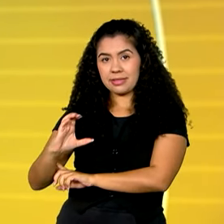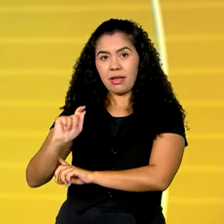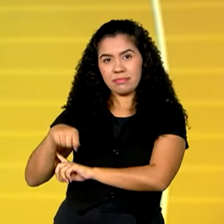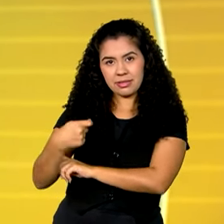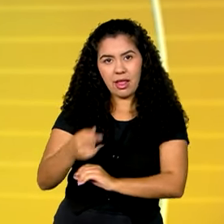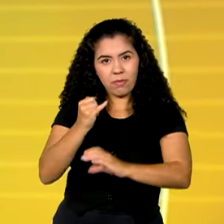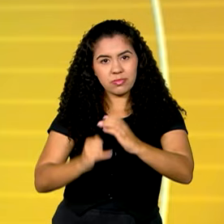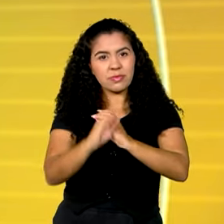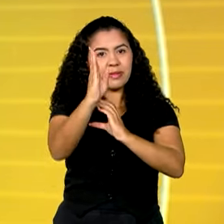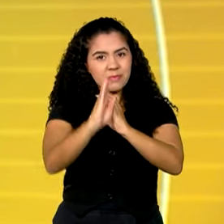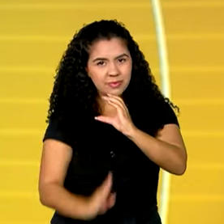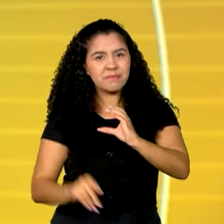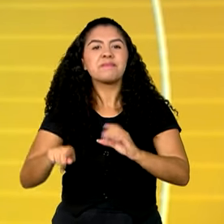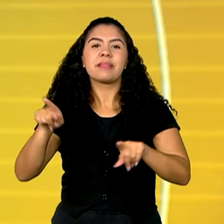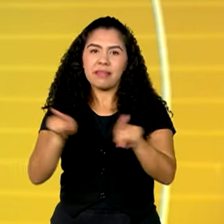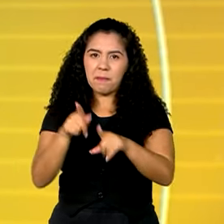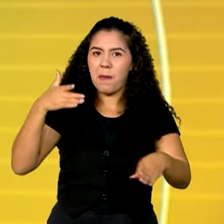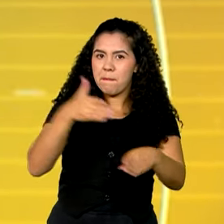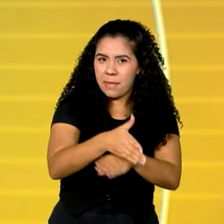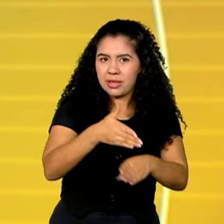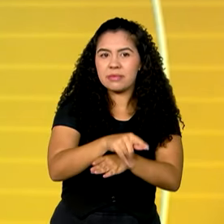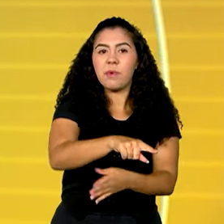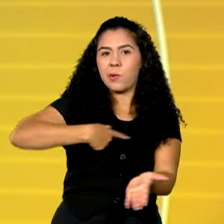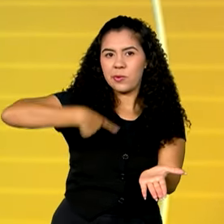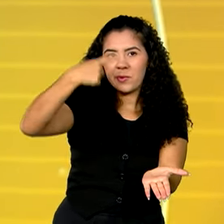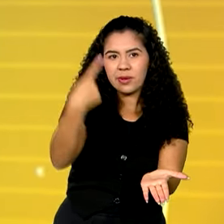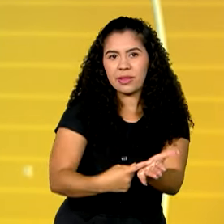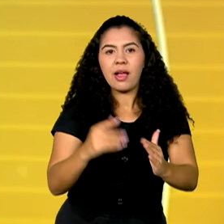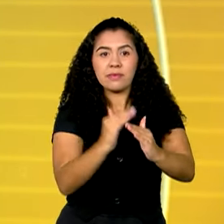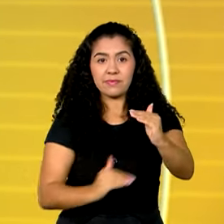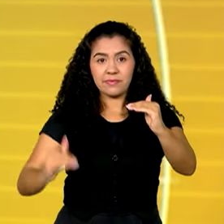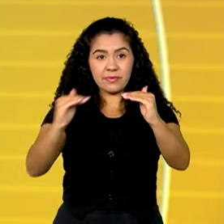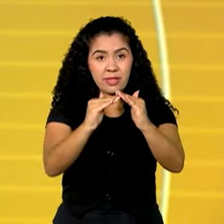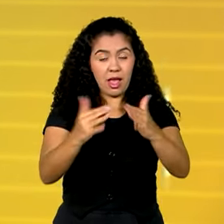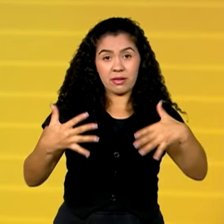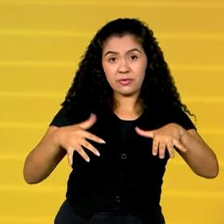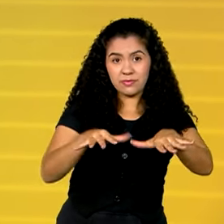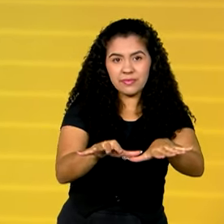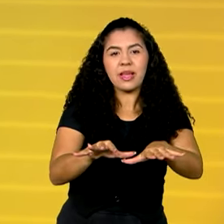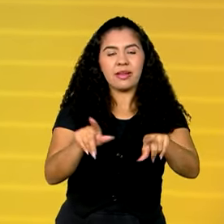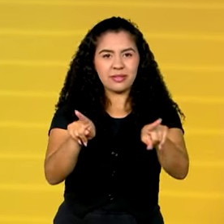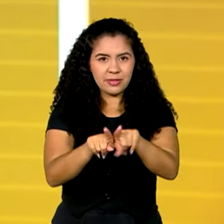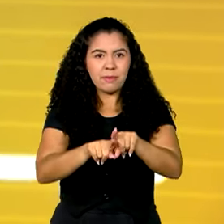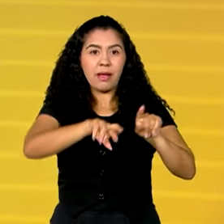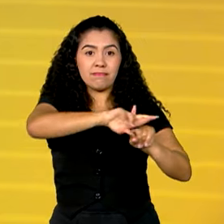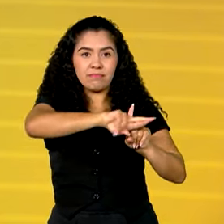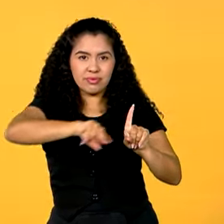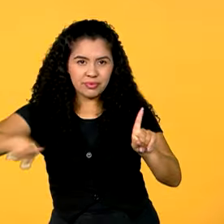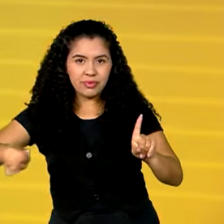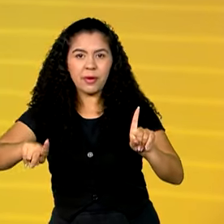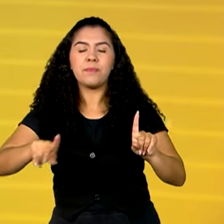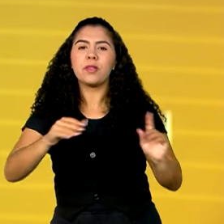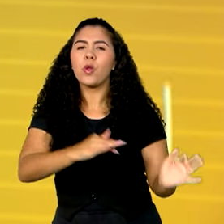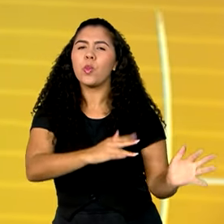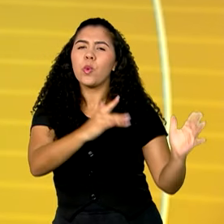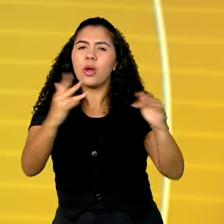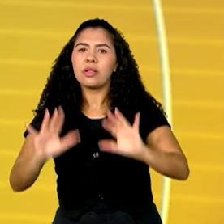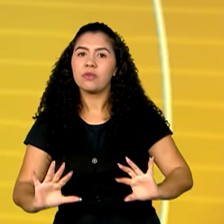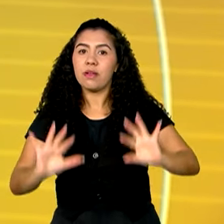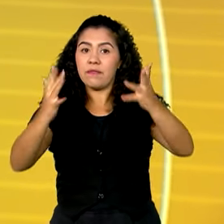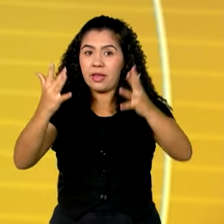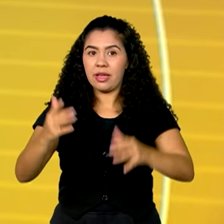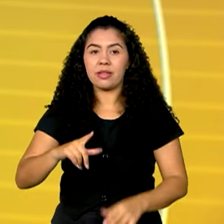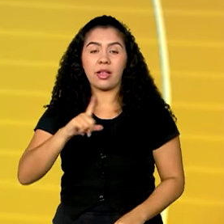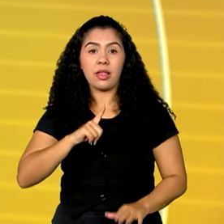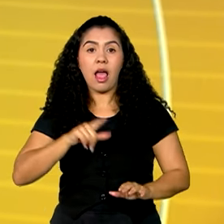das signatárias do Pacto pela Diversidade, Equidade e Inclusão. Na cerimônia, a EBC foi representada pela